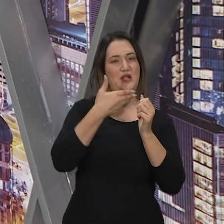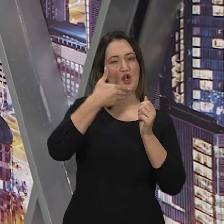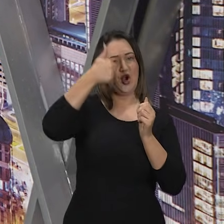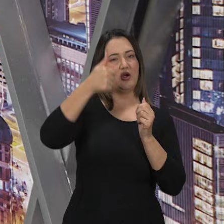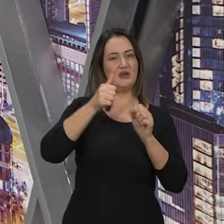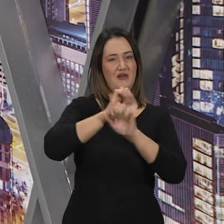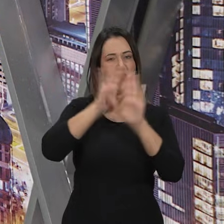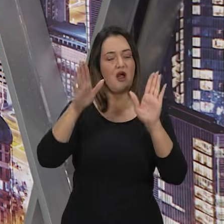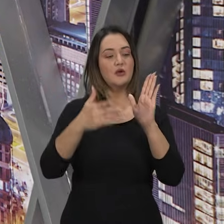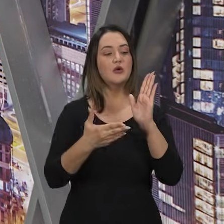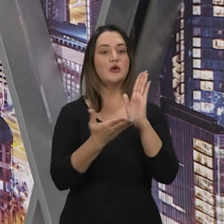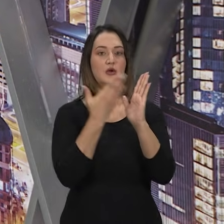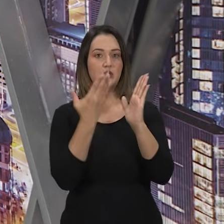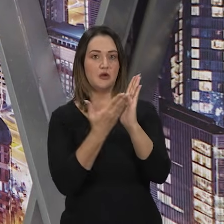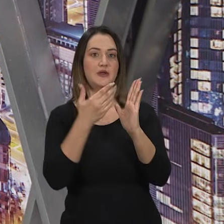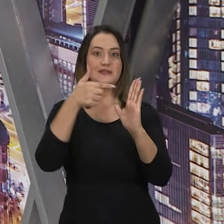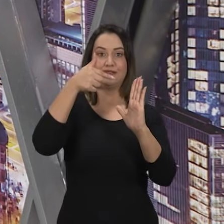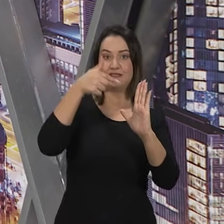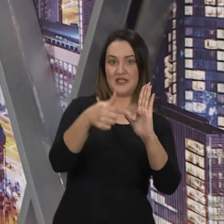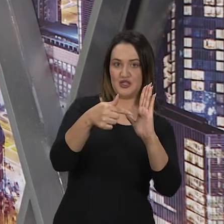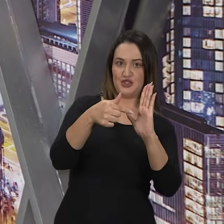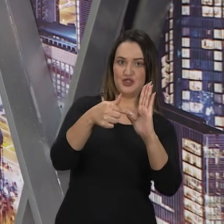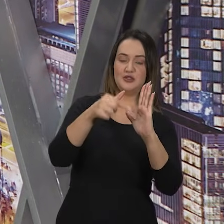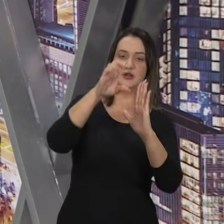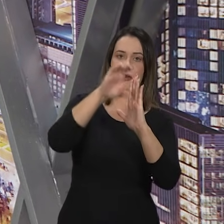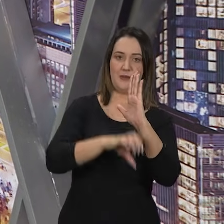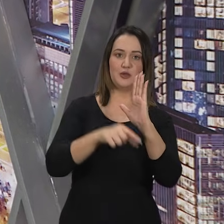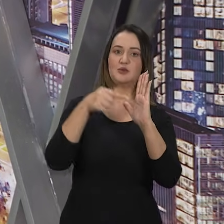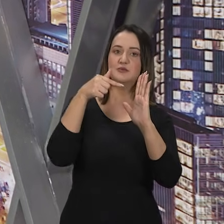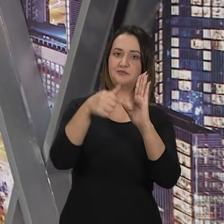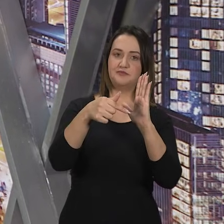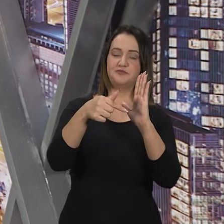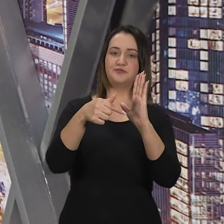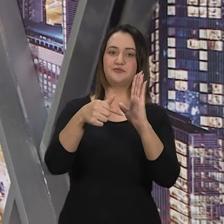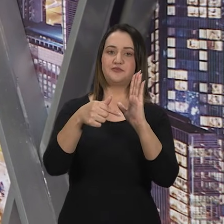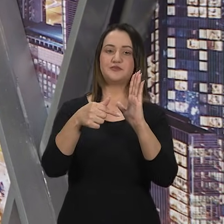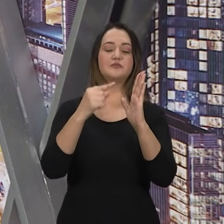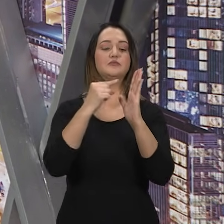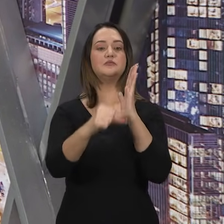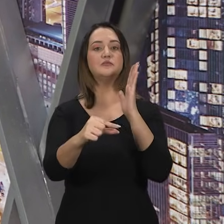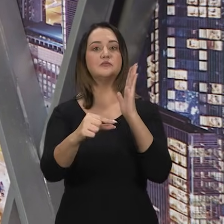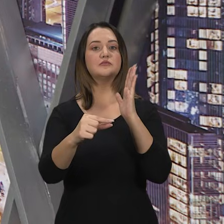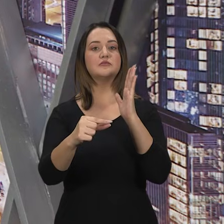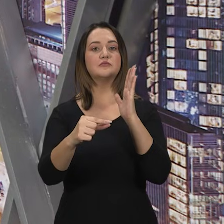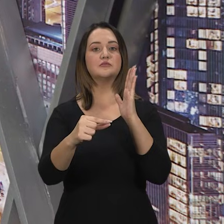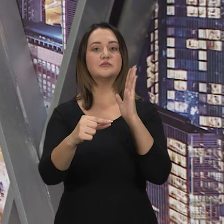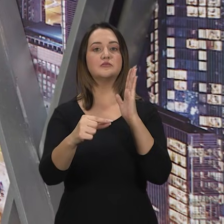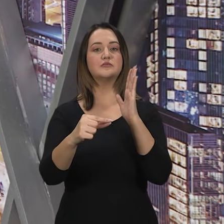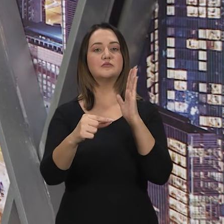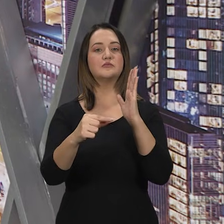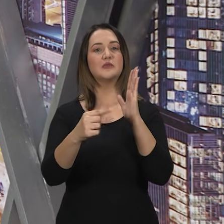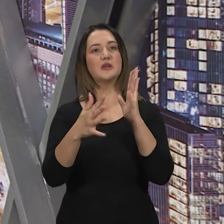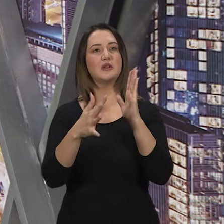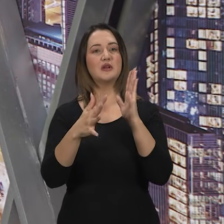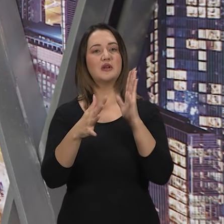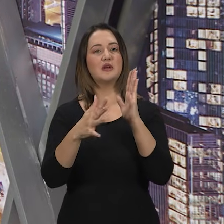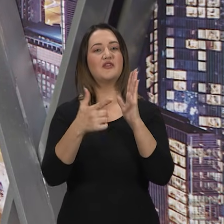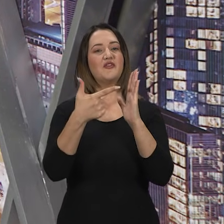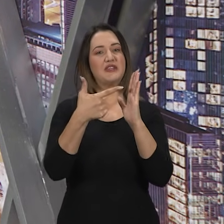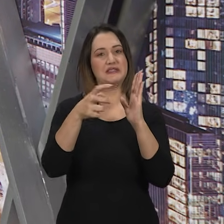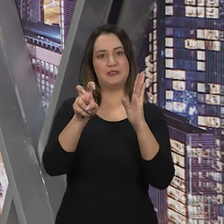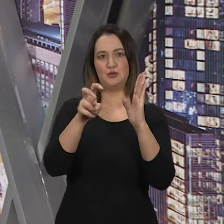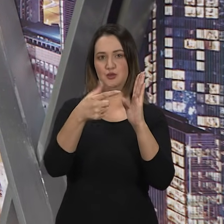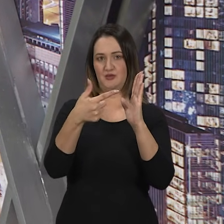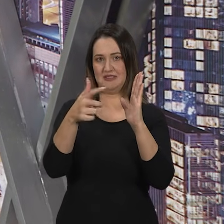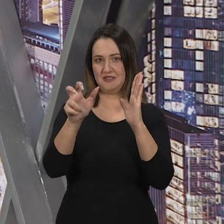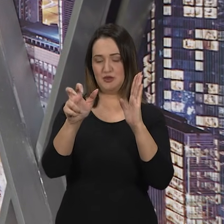7, depois eu leio o 8. Então vamos para Daniel 7 primeiro, outra vez. Daniel 7,